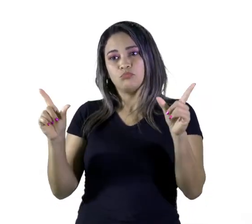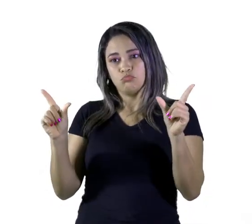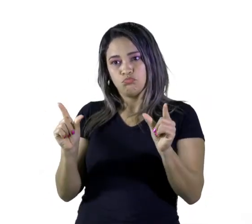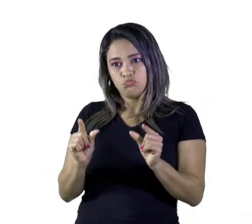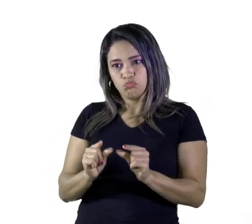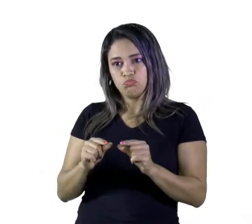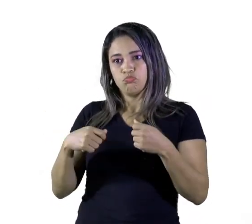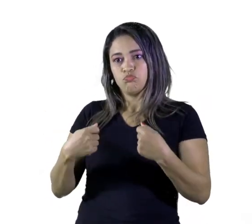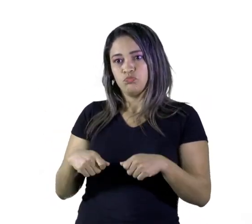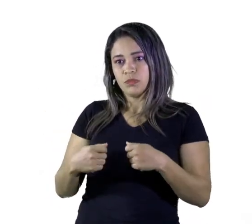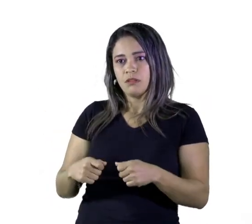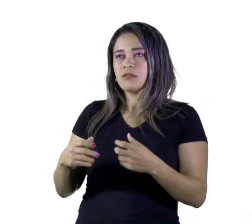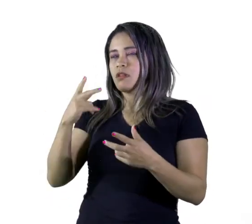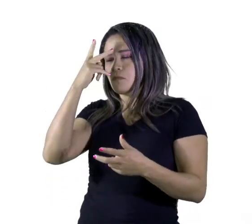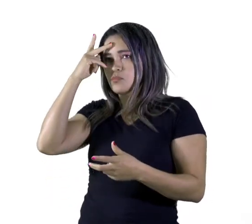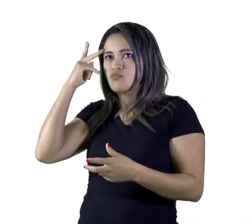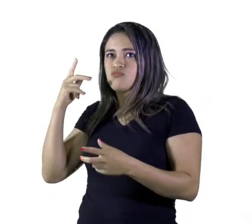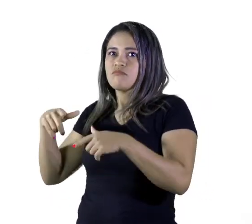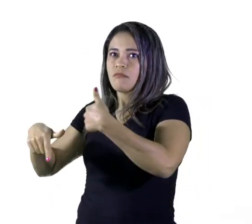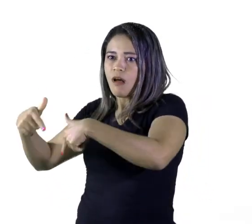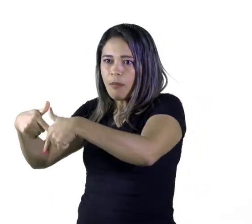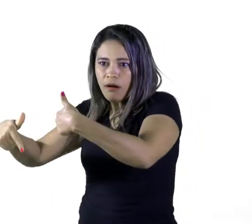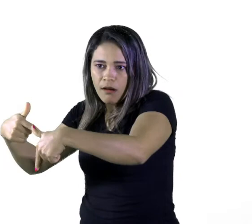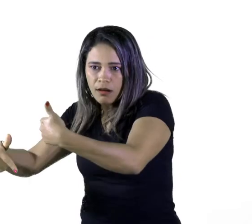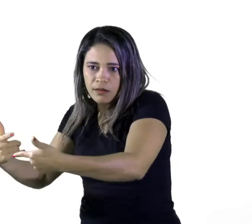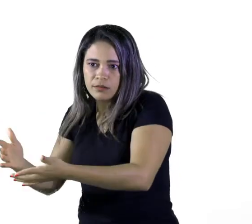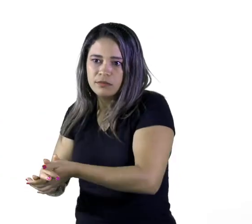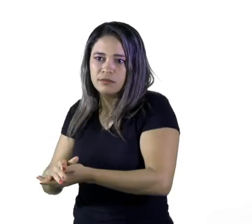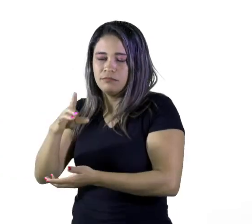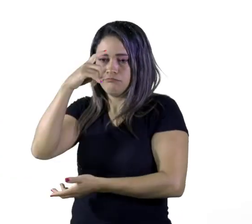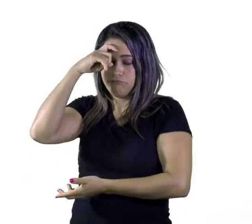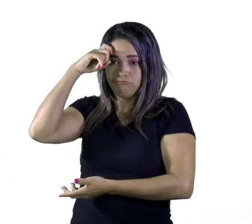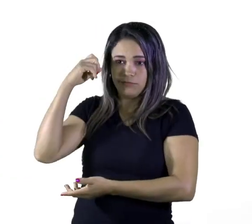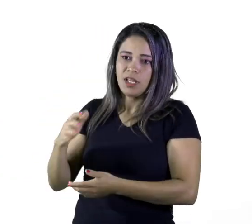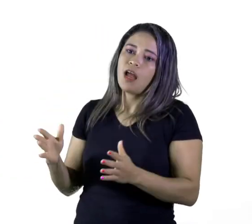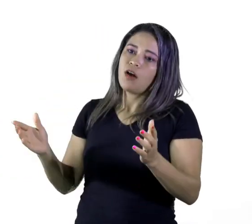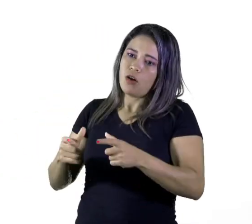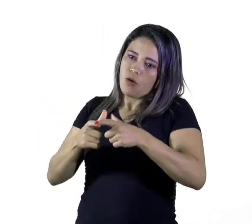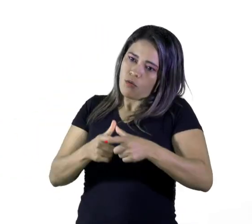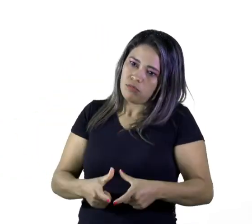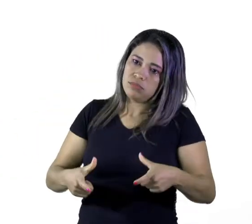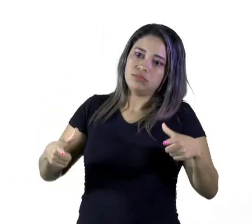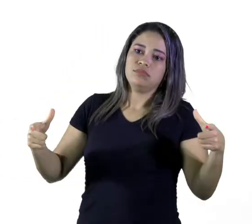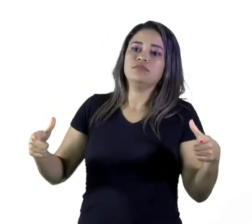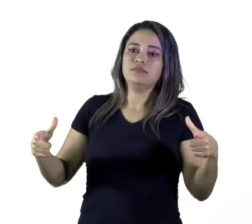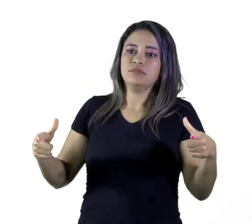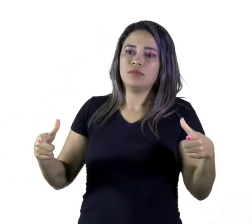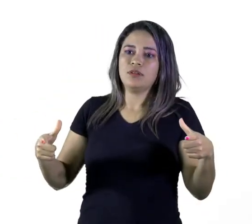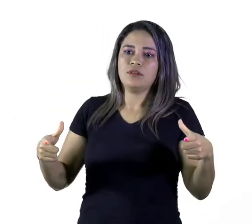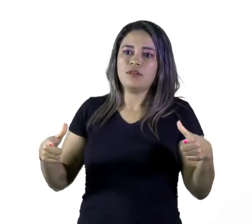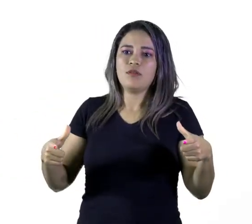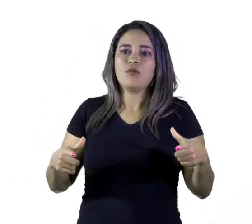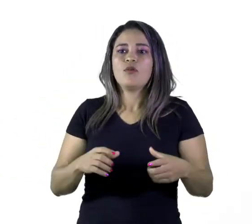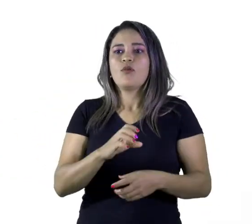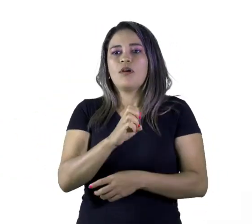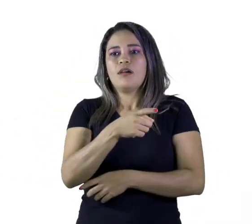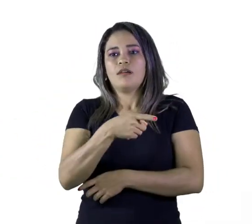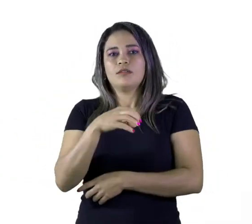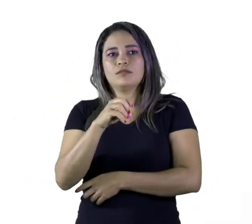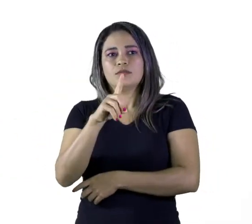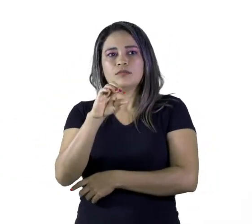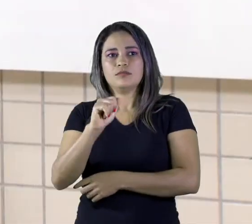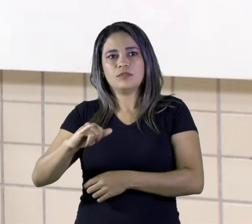necessidade da mão de obra, contribuindo consequentemente para o aumento do êxodo rural,